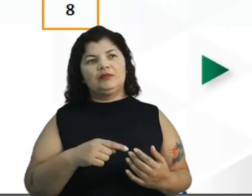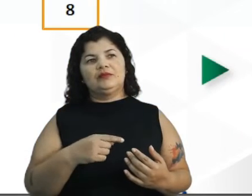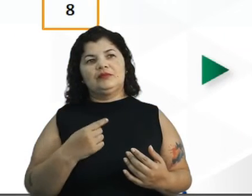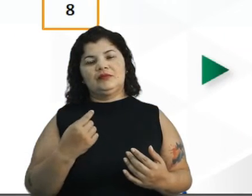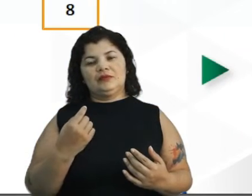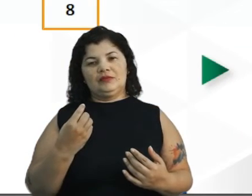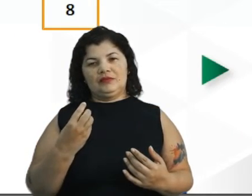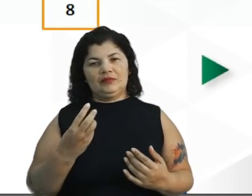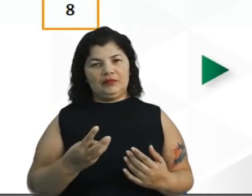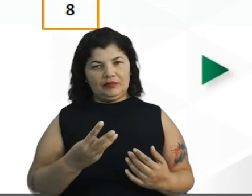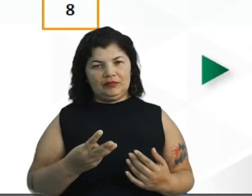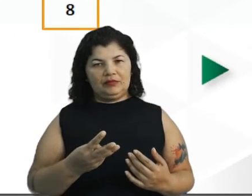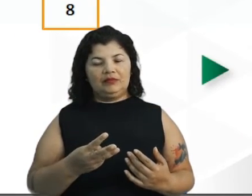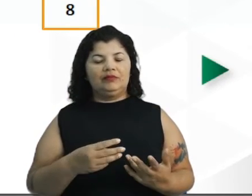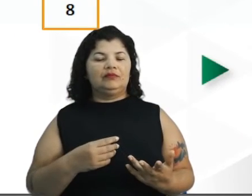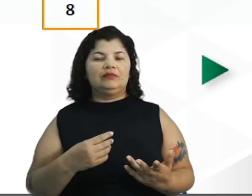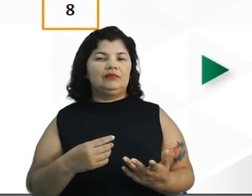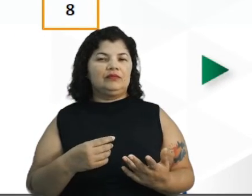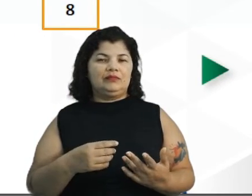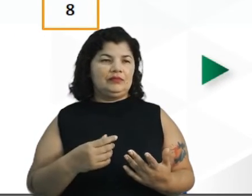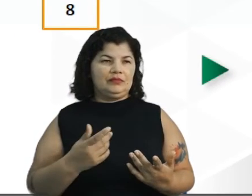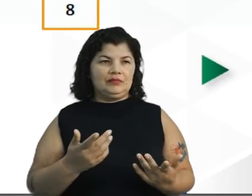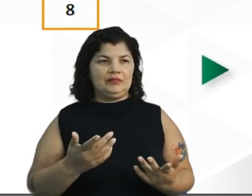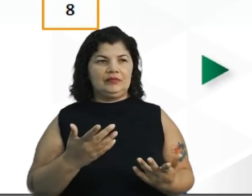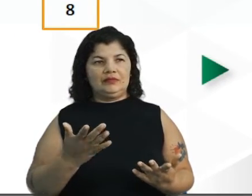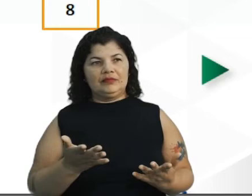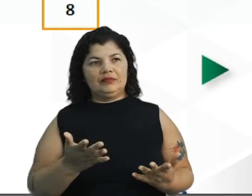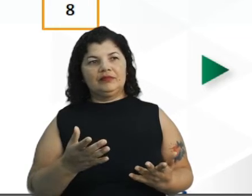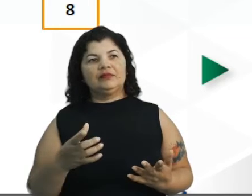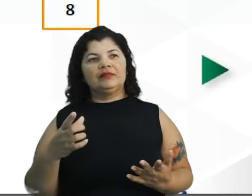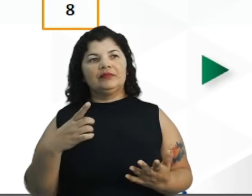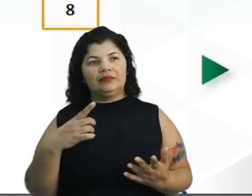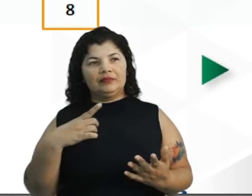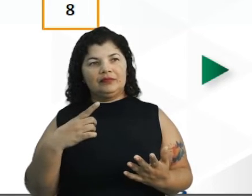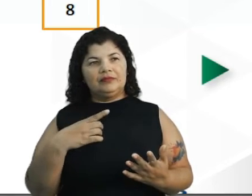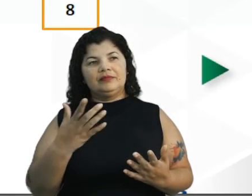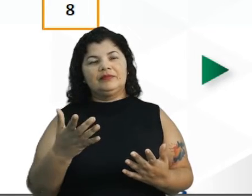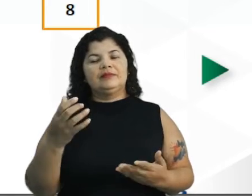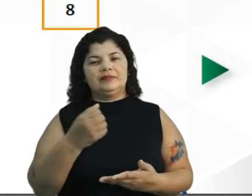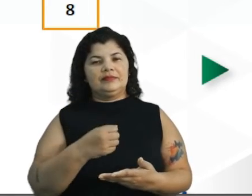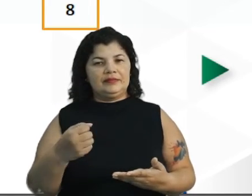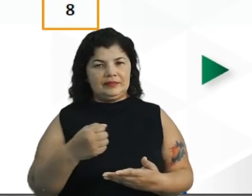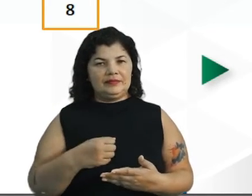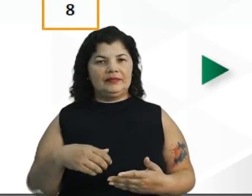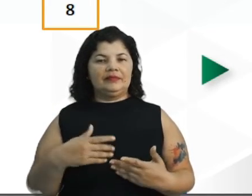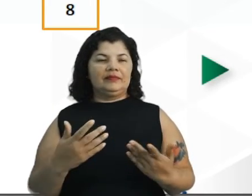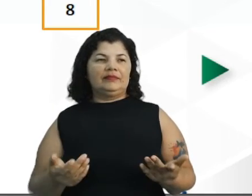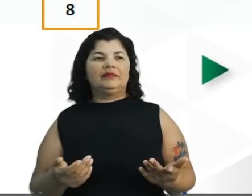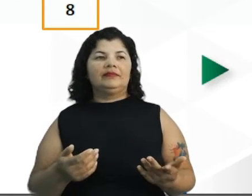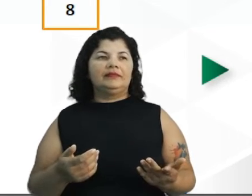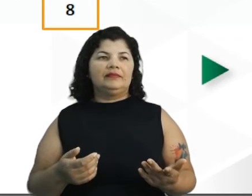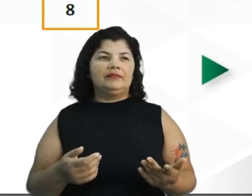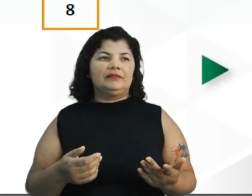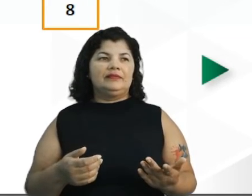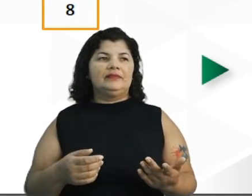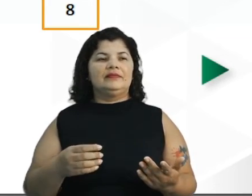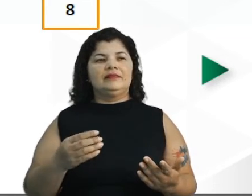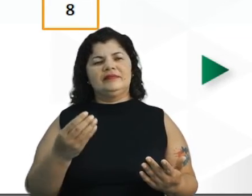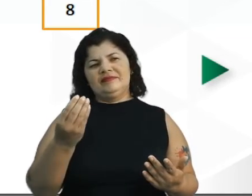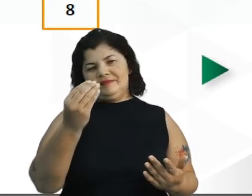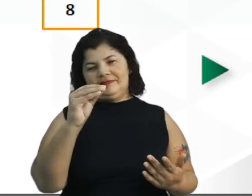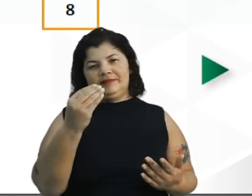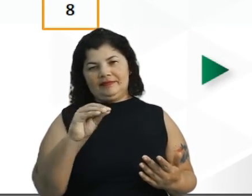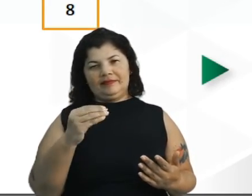skate, number 6, a gente tem lá cook a meal, né, cozinhar, number 7, taking